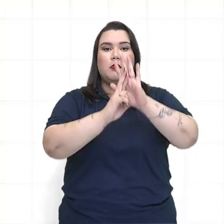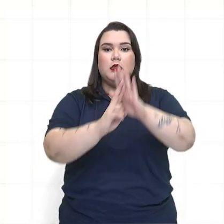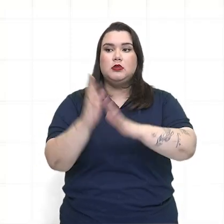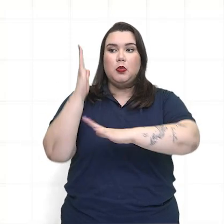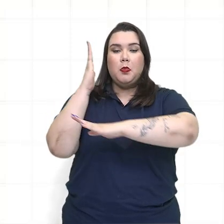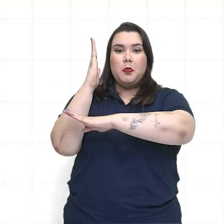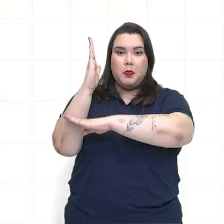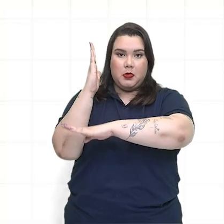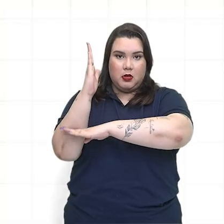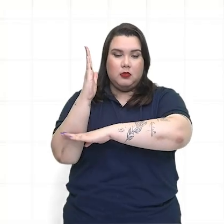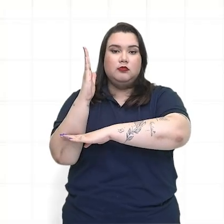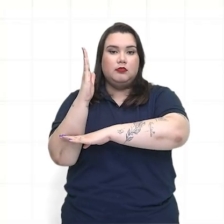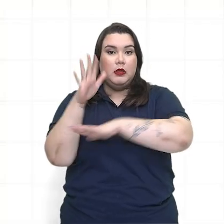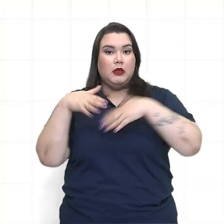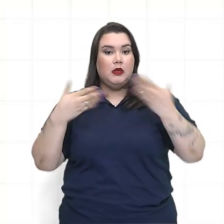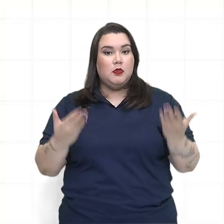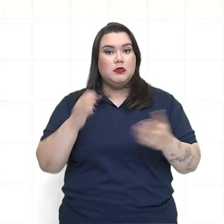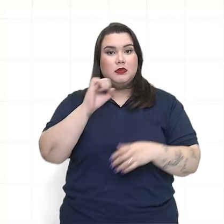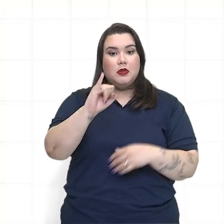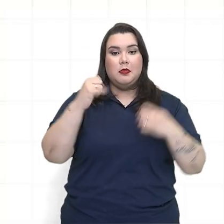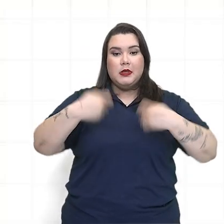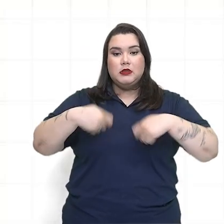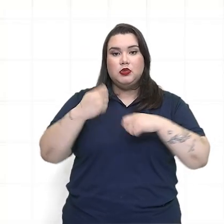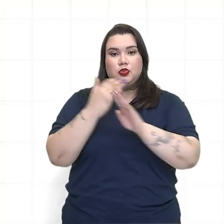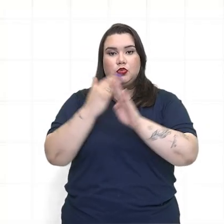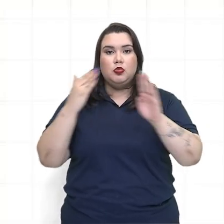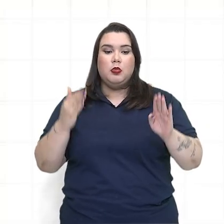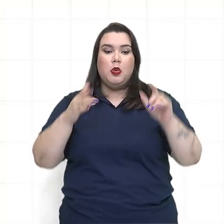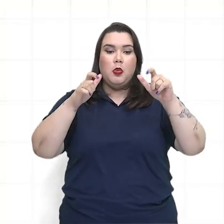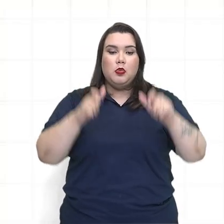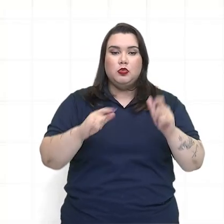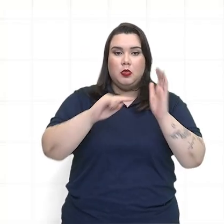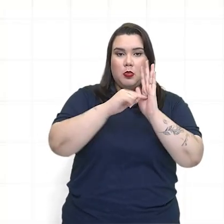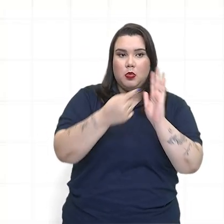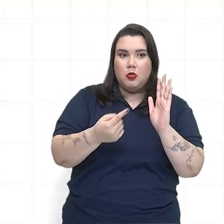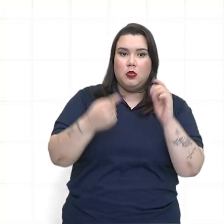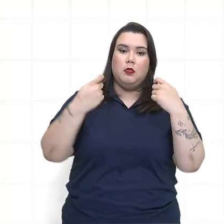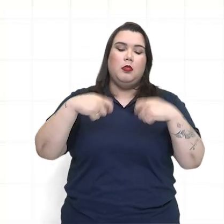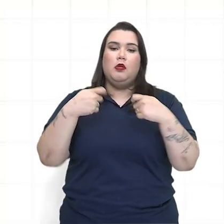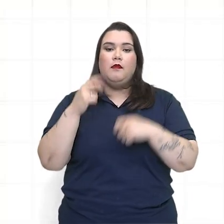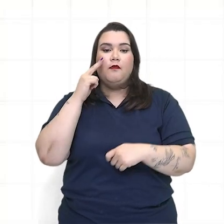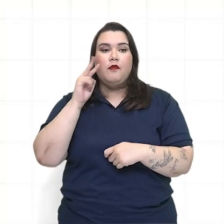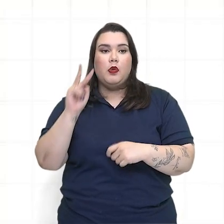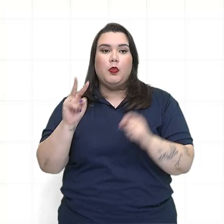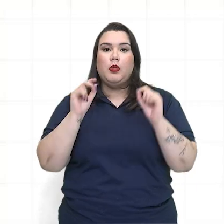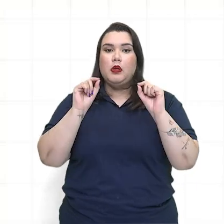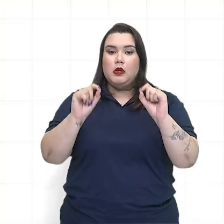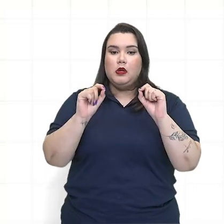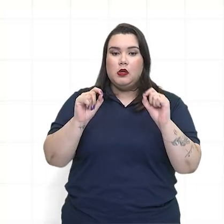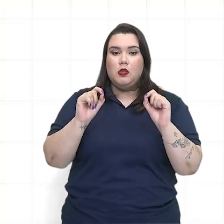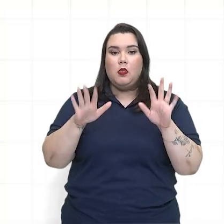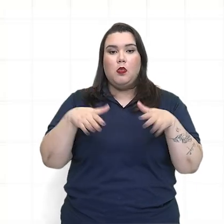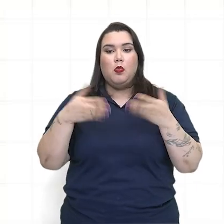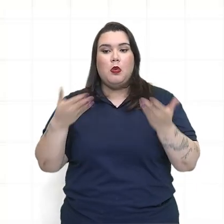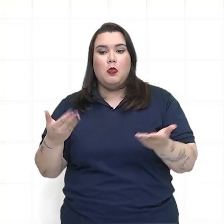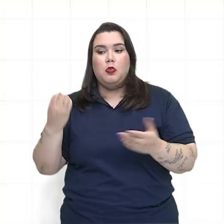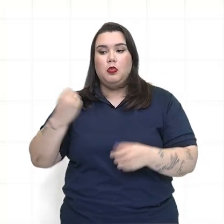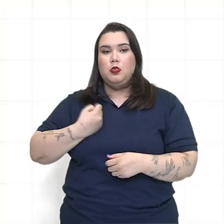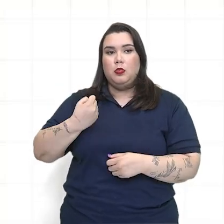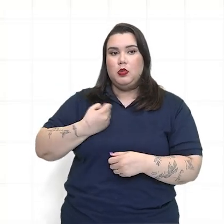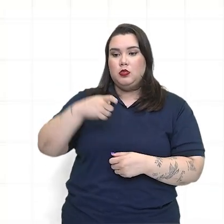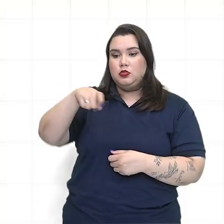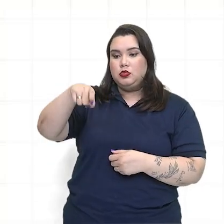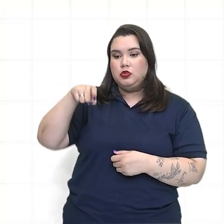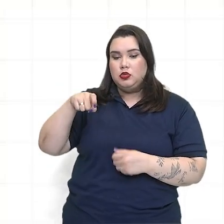você necessitar localizar um ponto, primeiro você vai ter que dizer quem é X